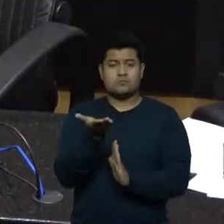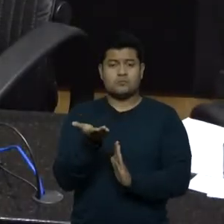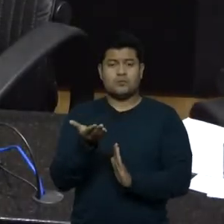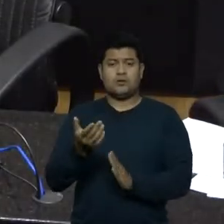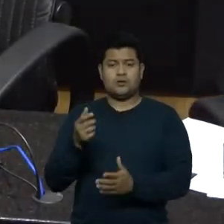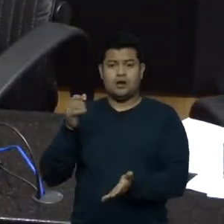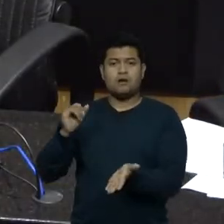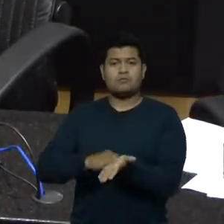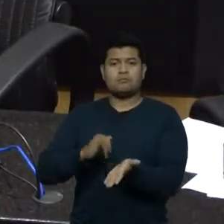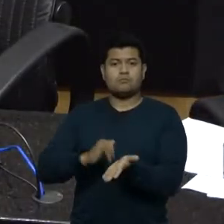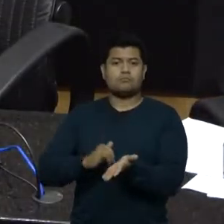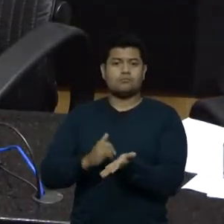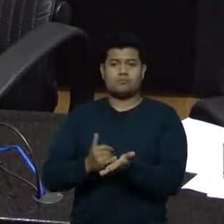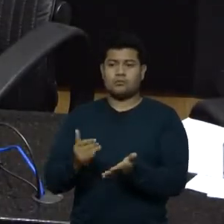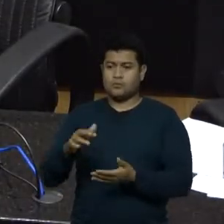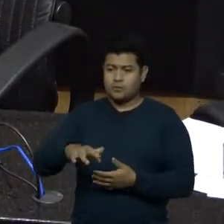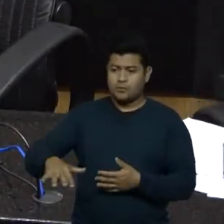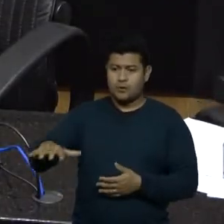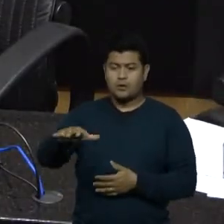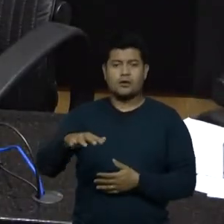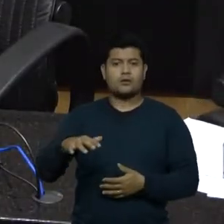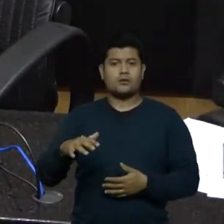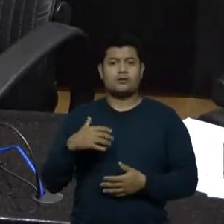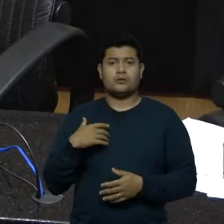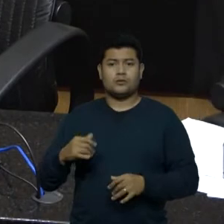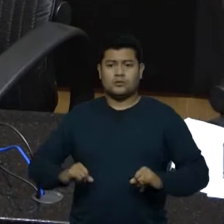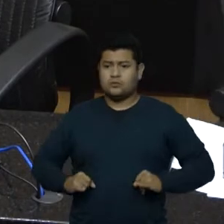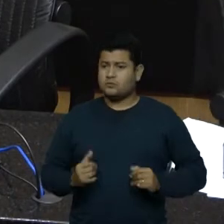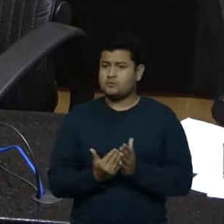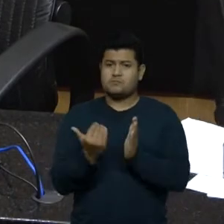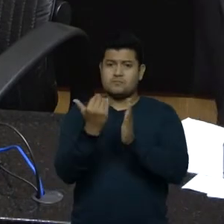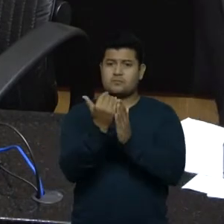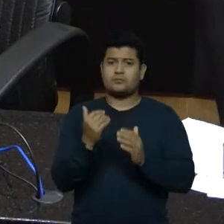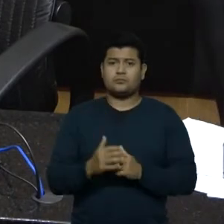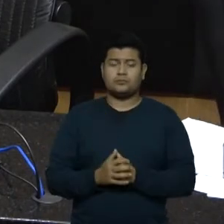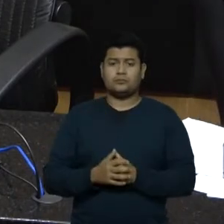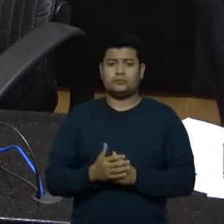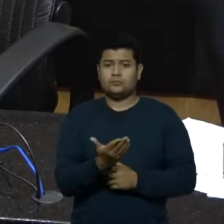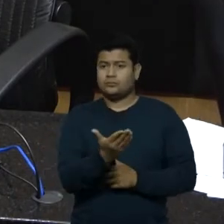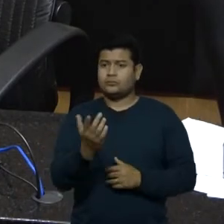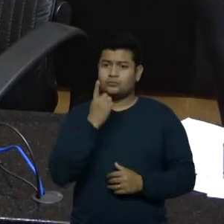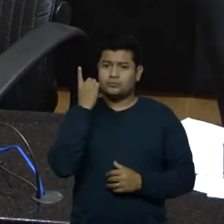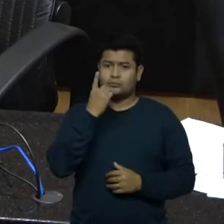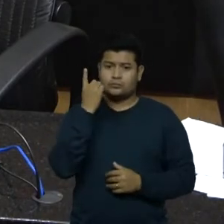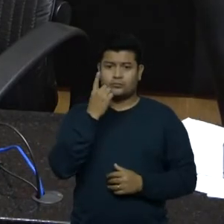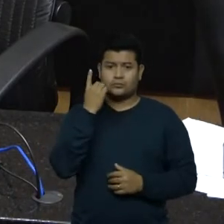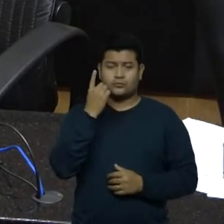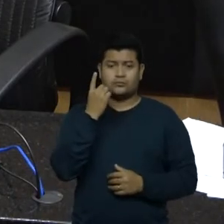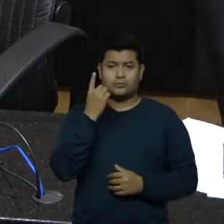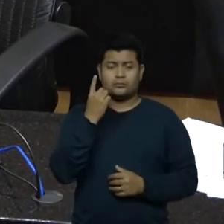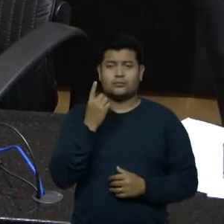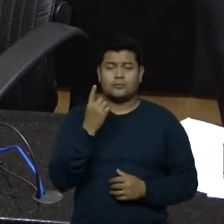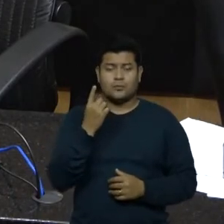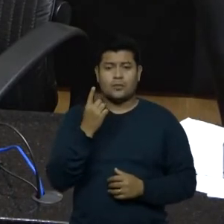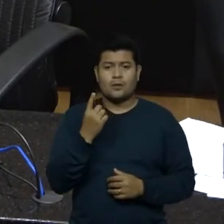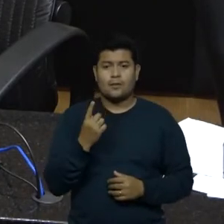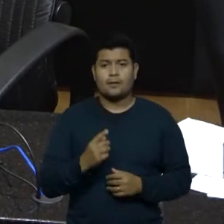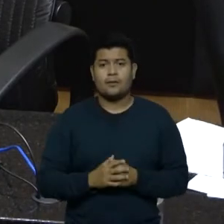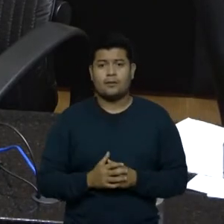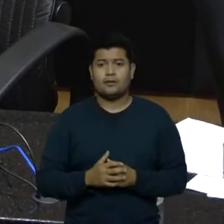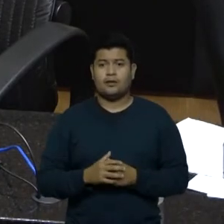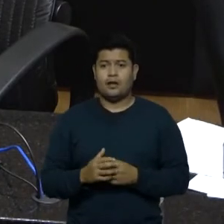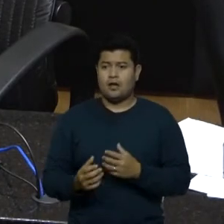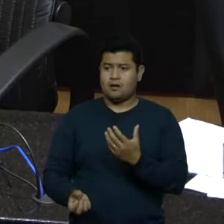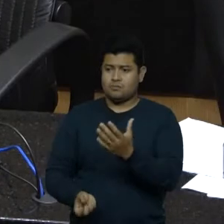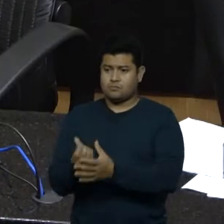bom então nós estamos tentando corrigir esse aquivo senhores deputados o setor produtivo de bares e